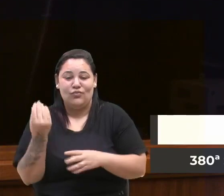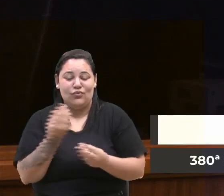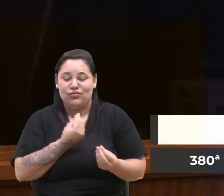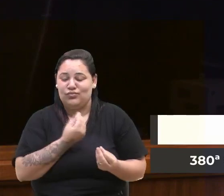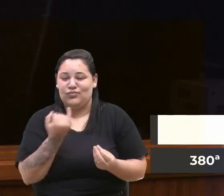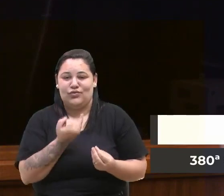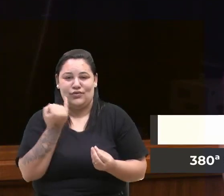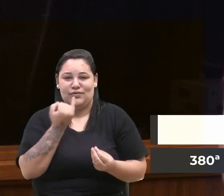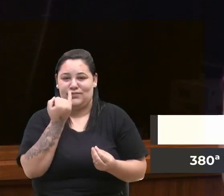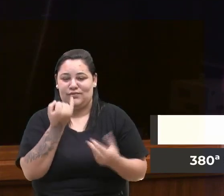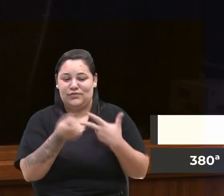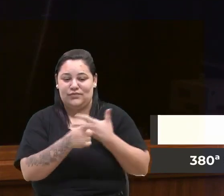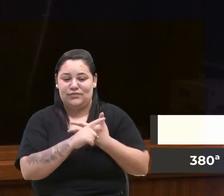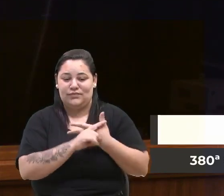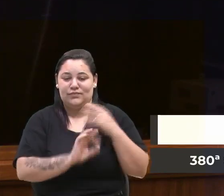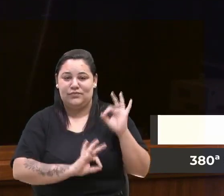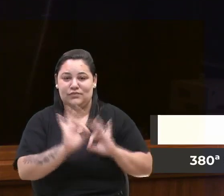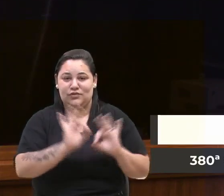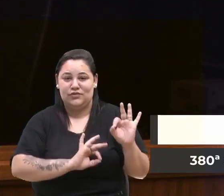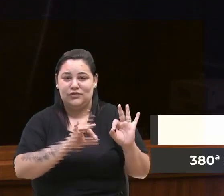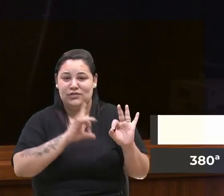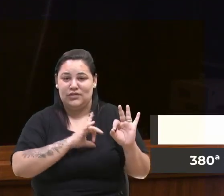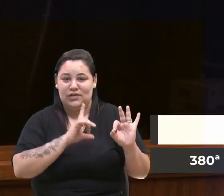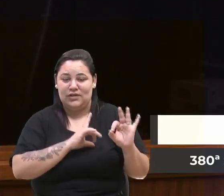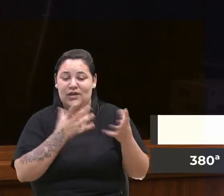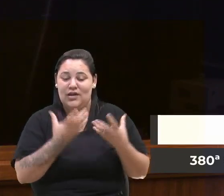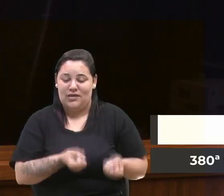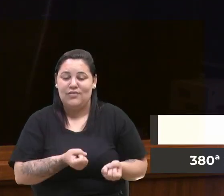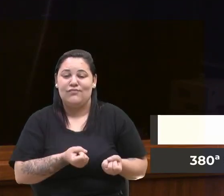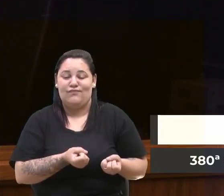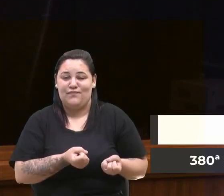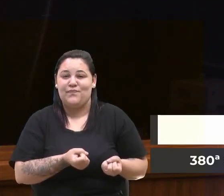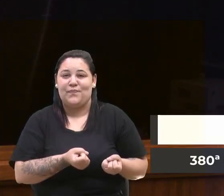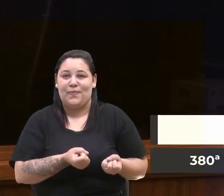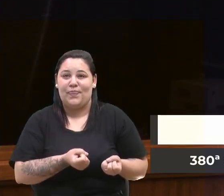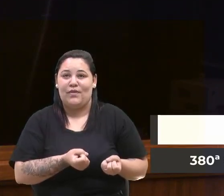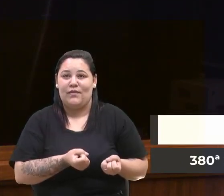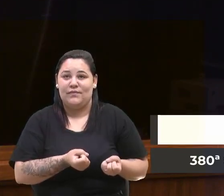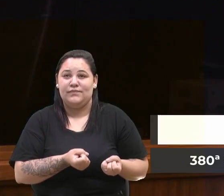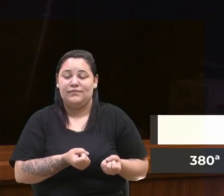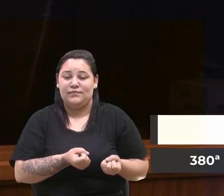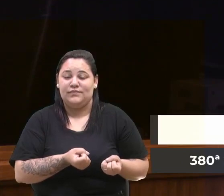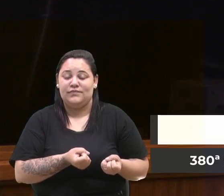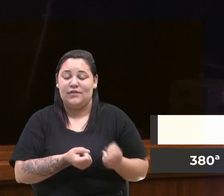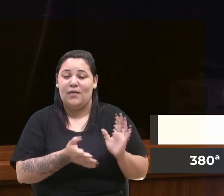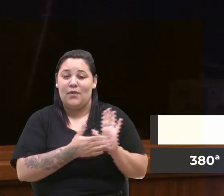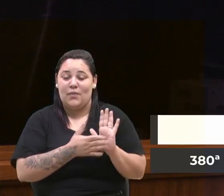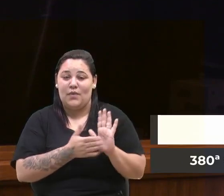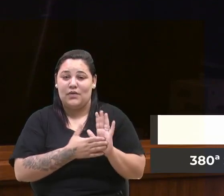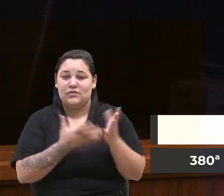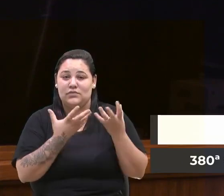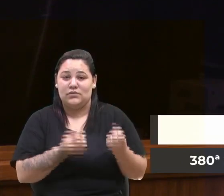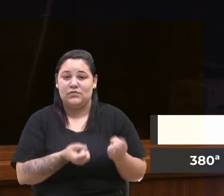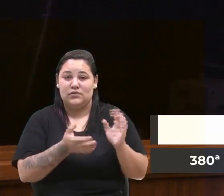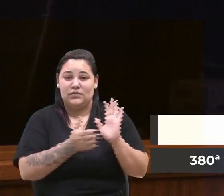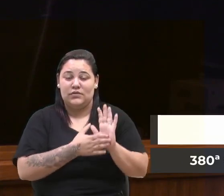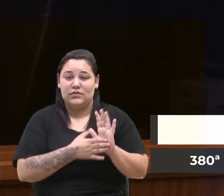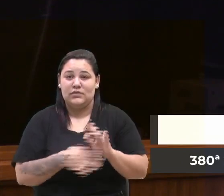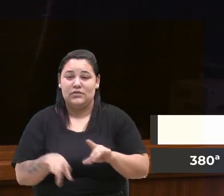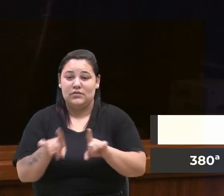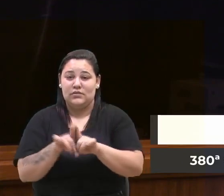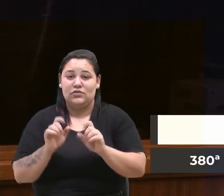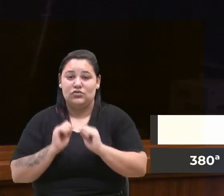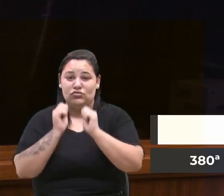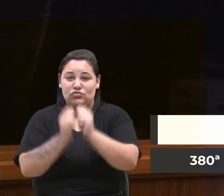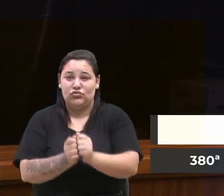o Executivo tenha aceito, encampado essa proposta a partir da frente